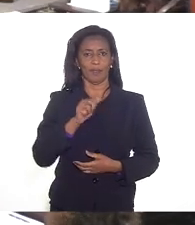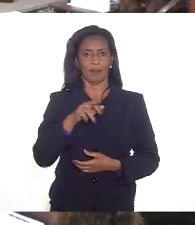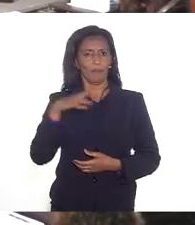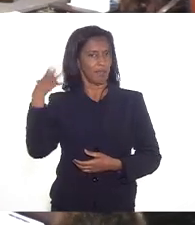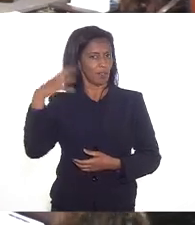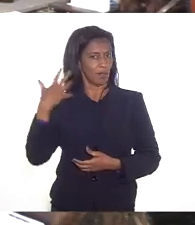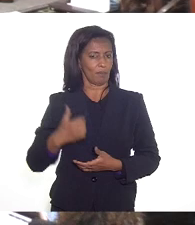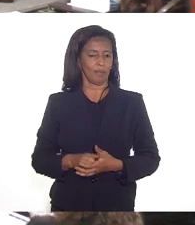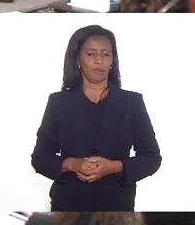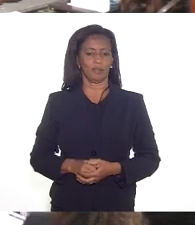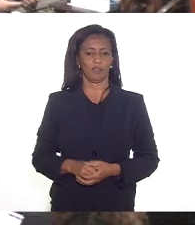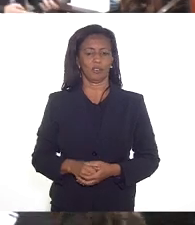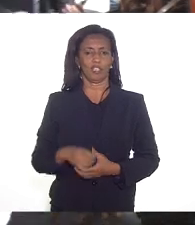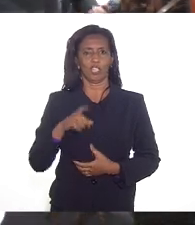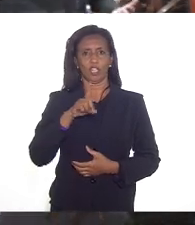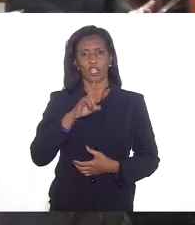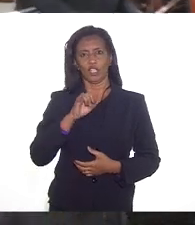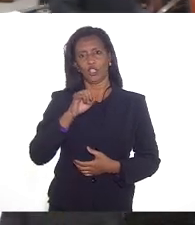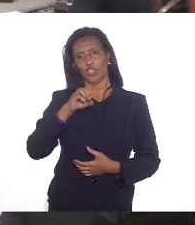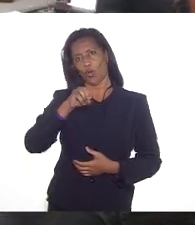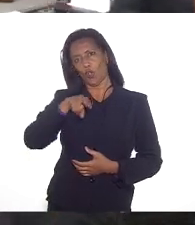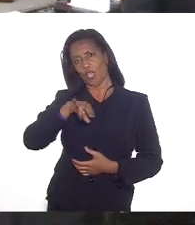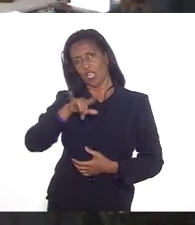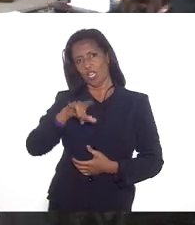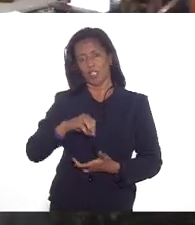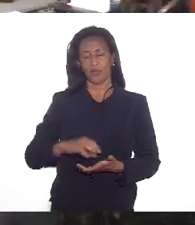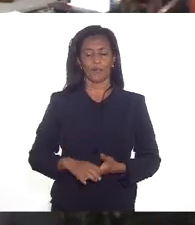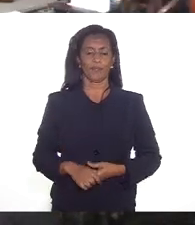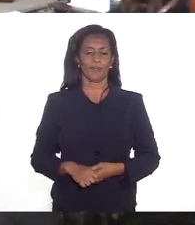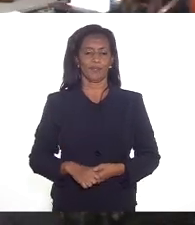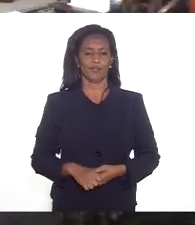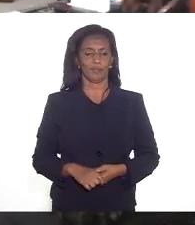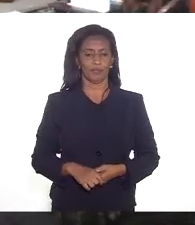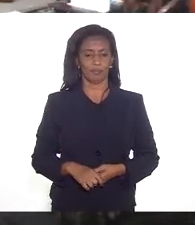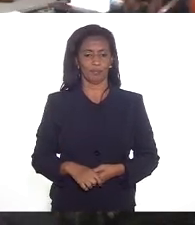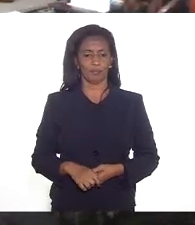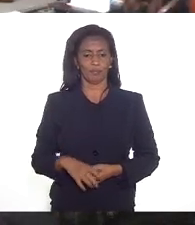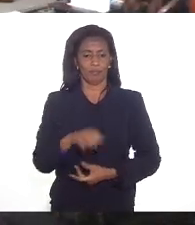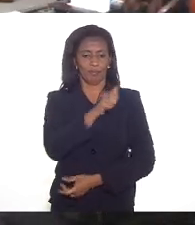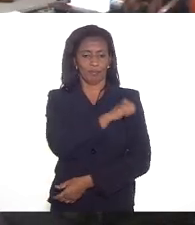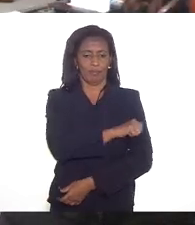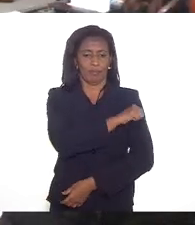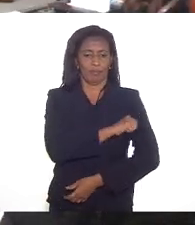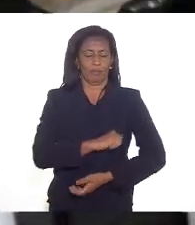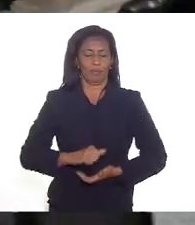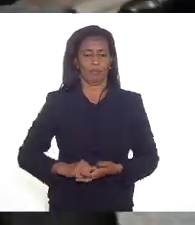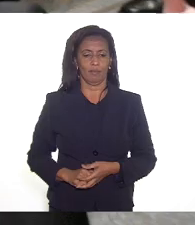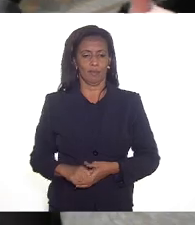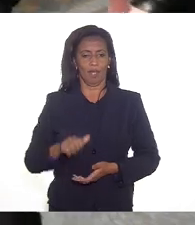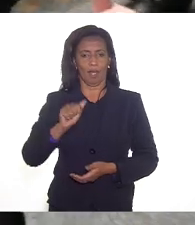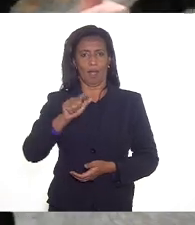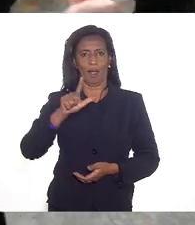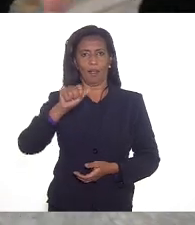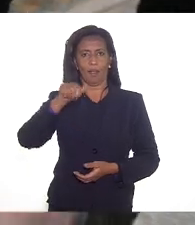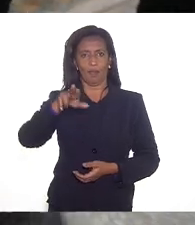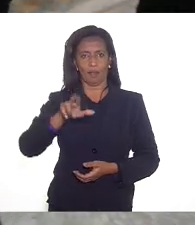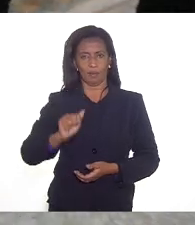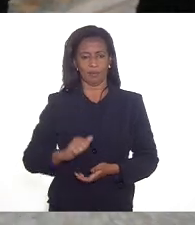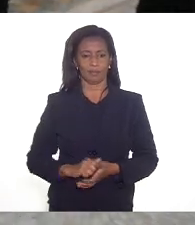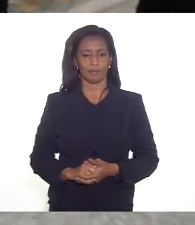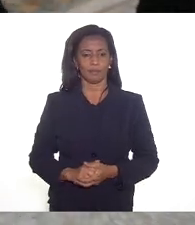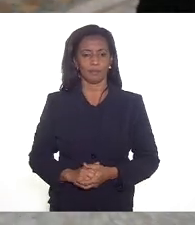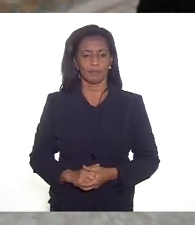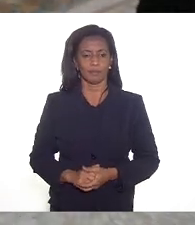cabeleireiro Dionísio Lins a enfermeira Rejane Olha a